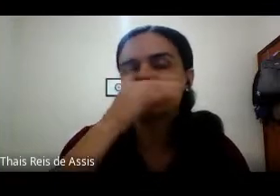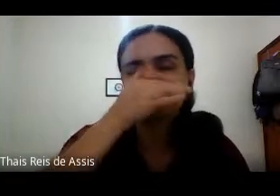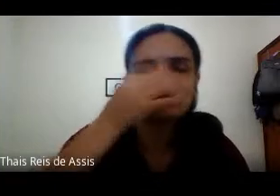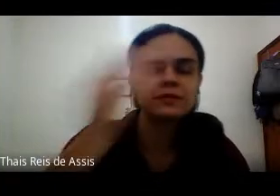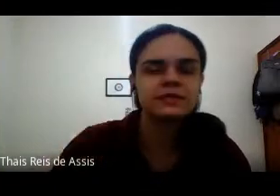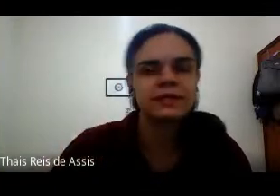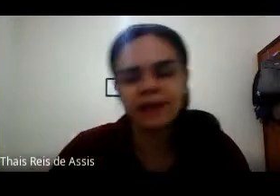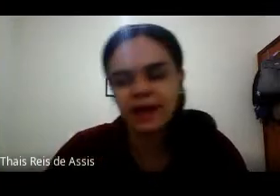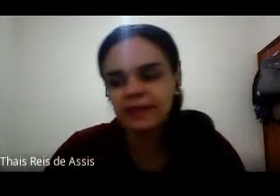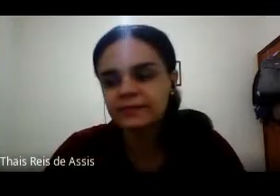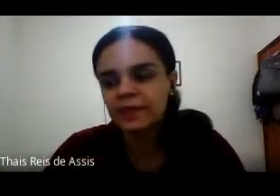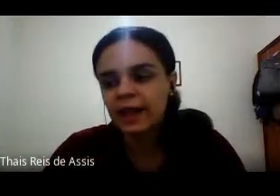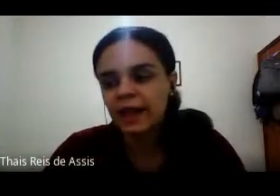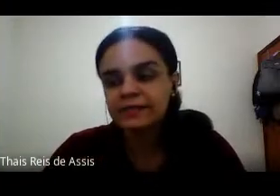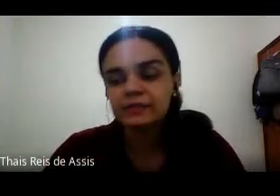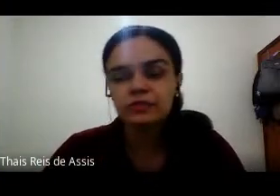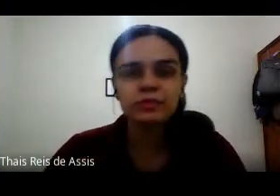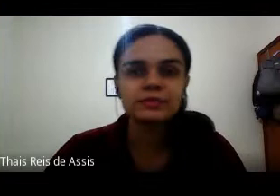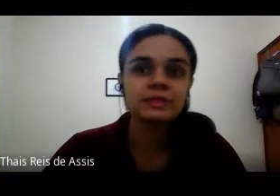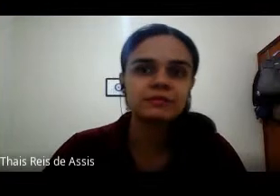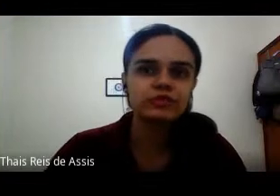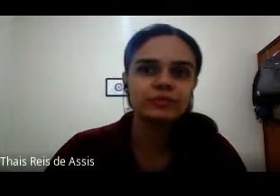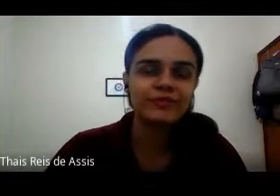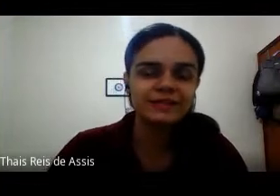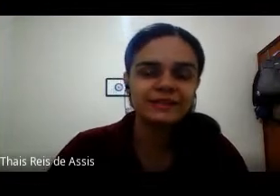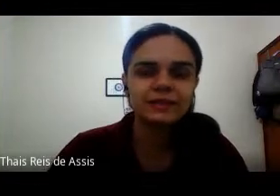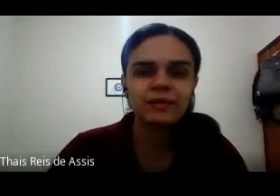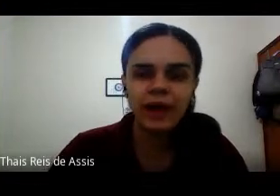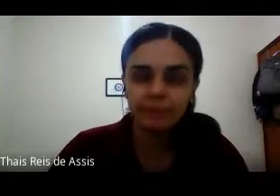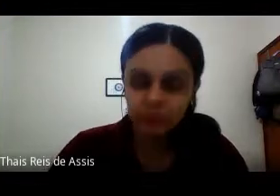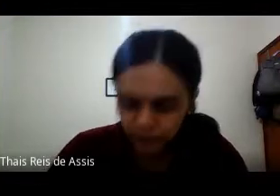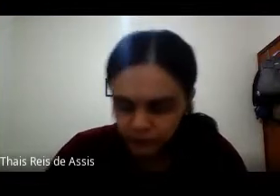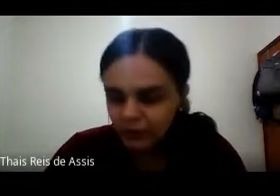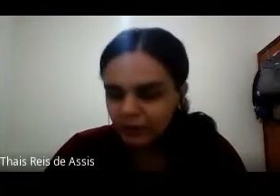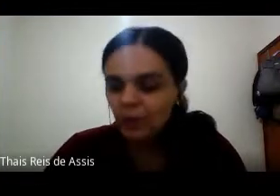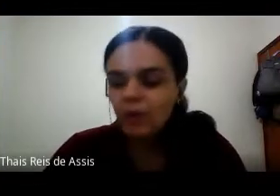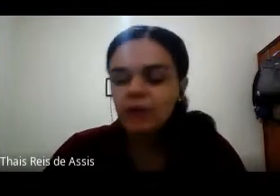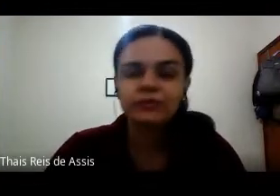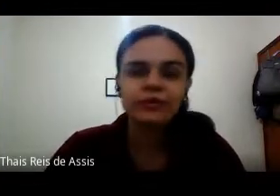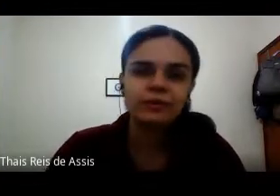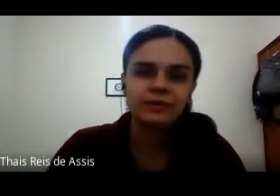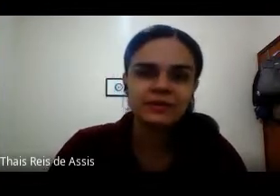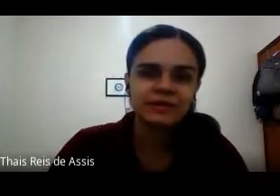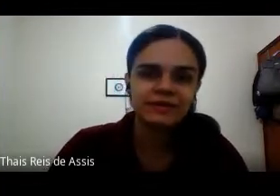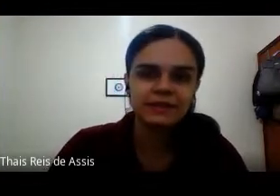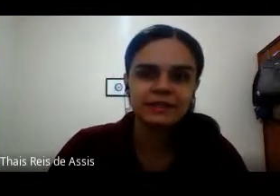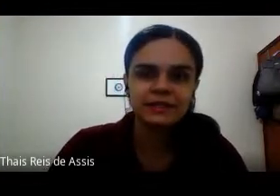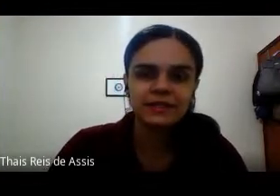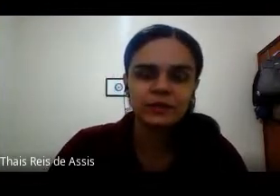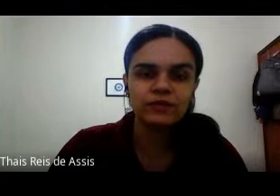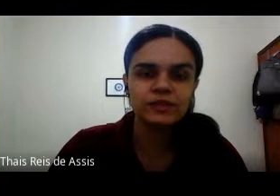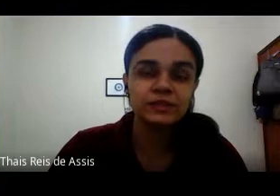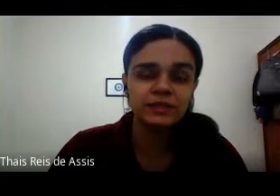poderia imaginar alguns anos atrás, a questão de produção de uma vacina tão rápido. Quando foi a produção da